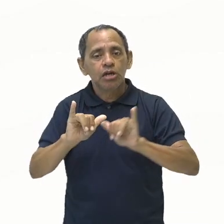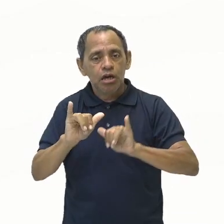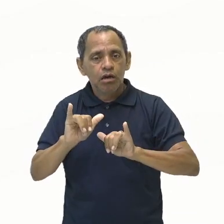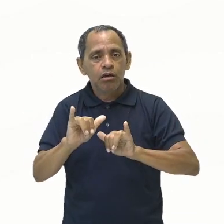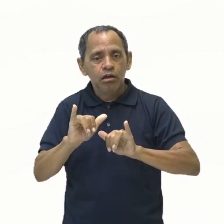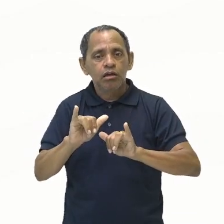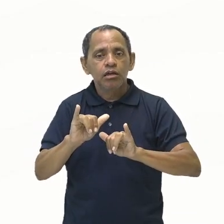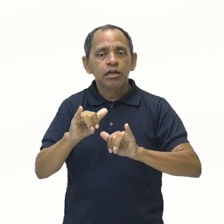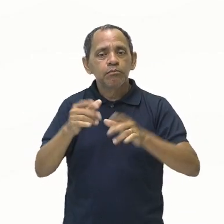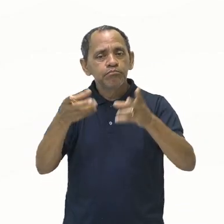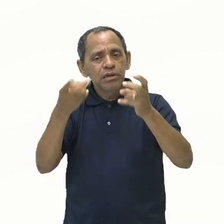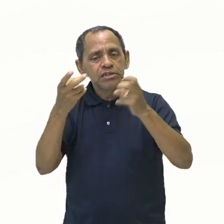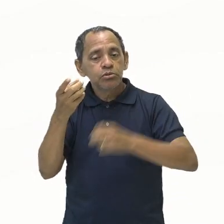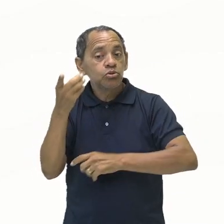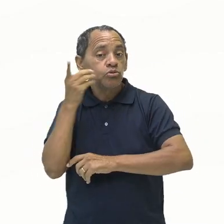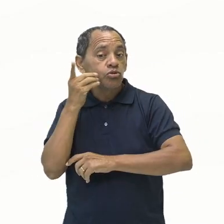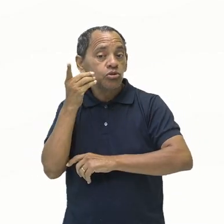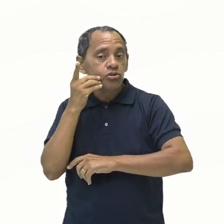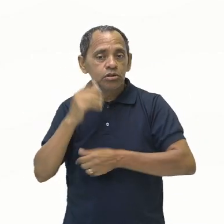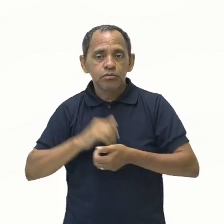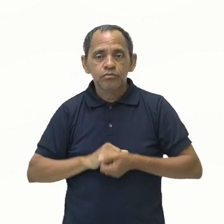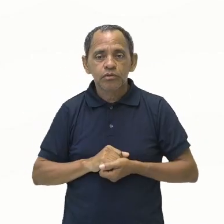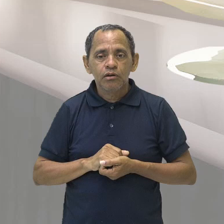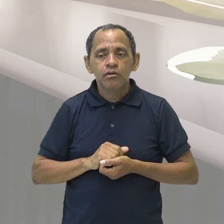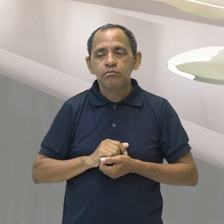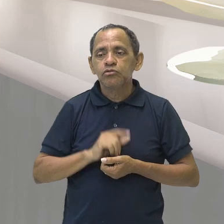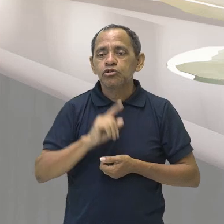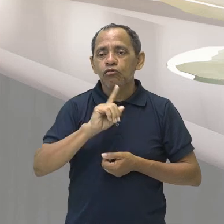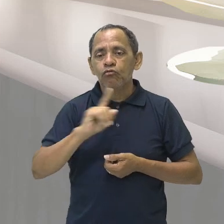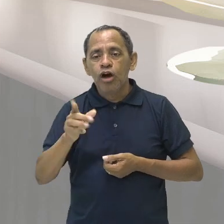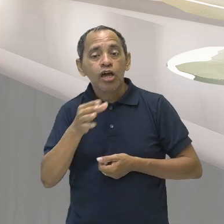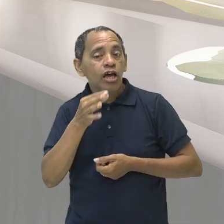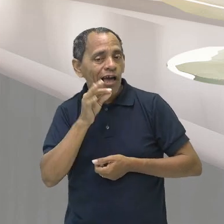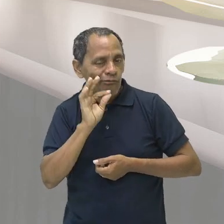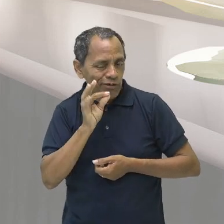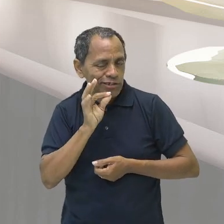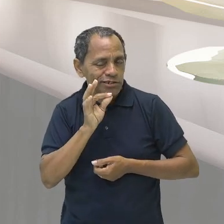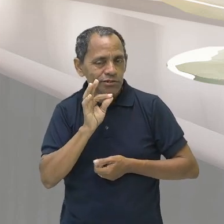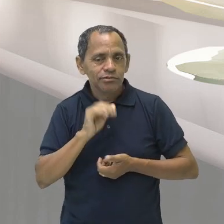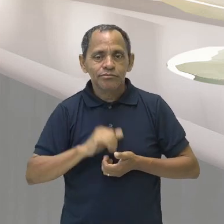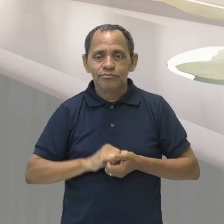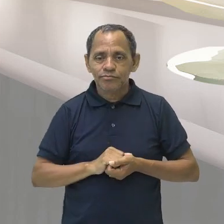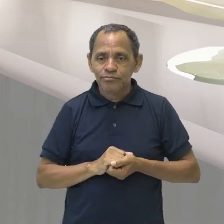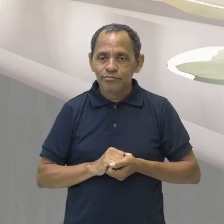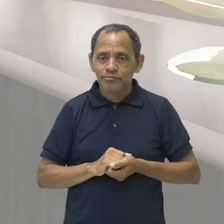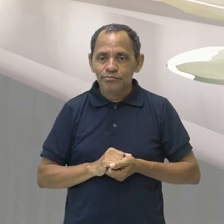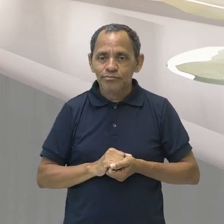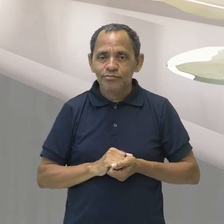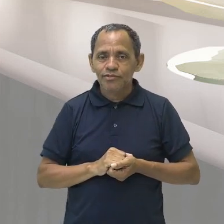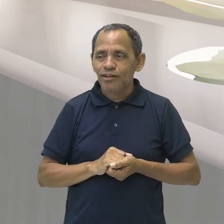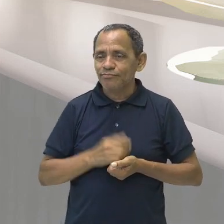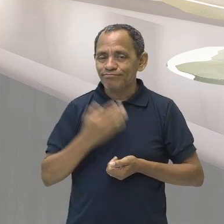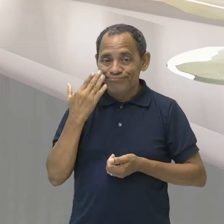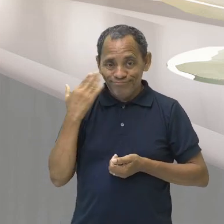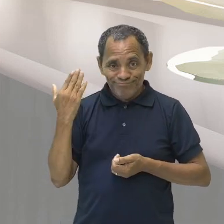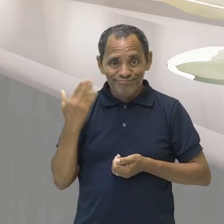né? Por exemplo, quando você vai tomar um cafezinho, né? Olha, eu já estou com a minha xícara aqui,